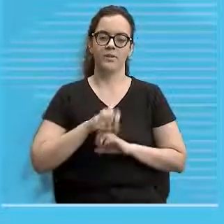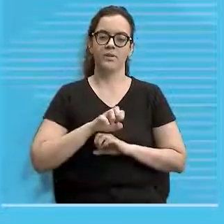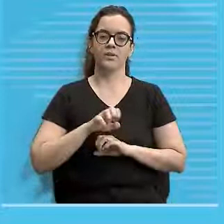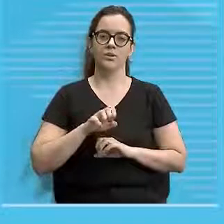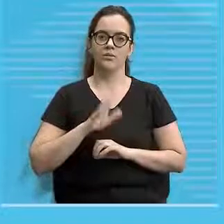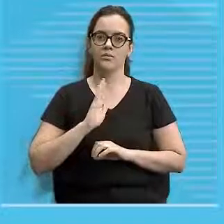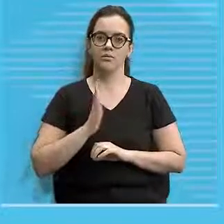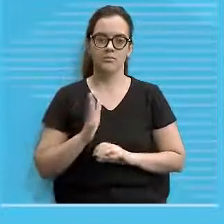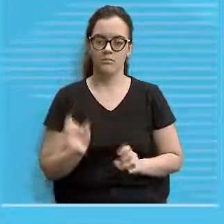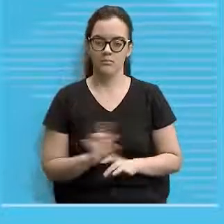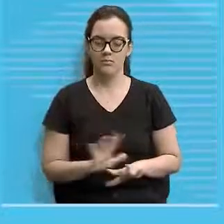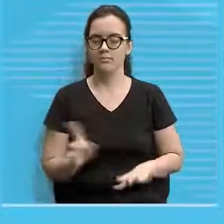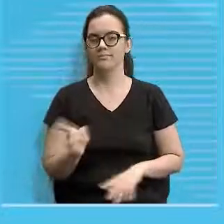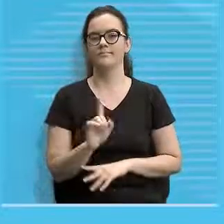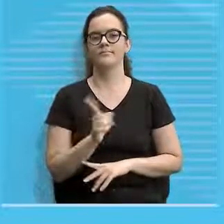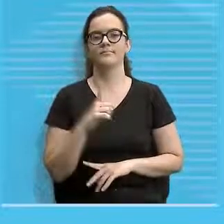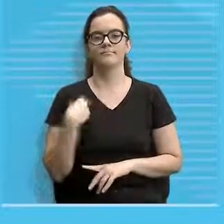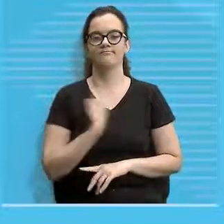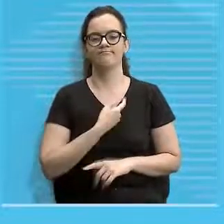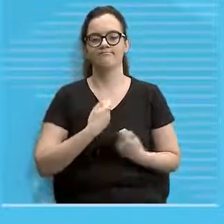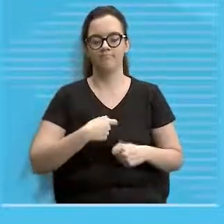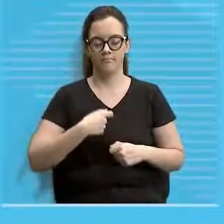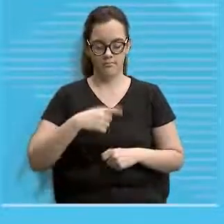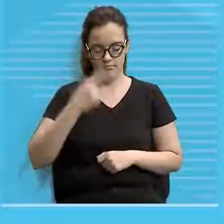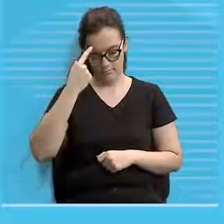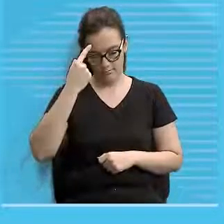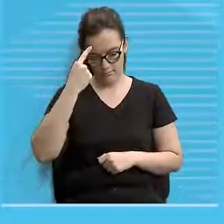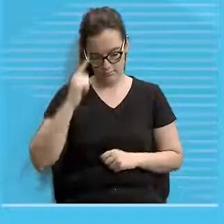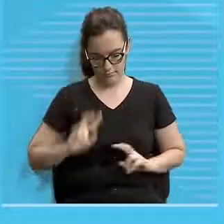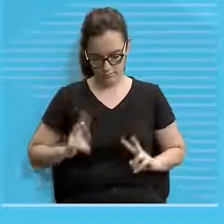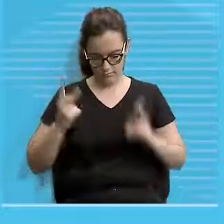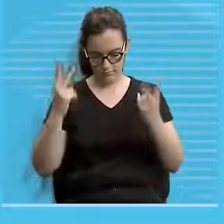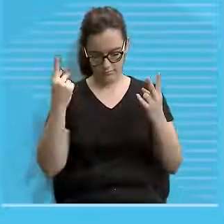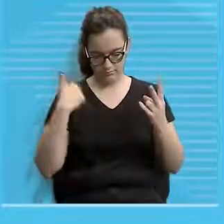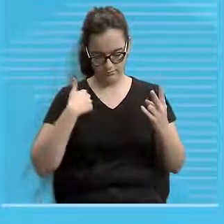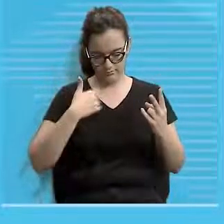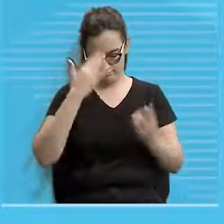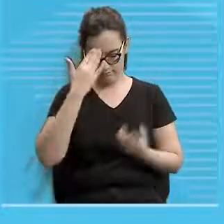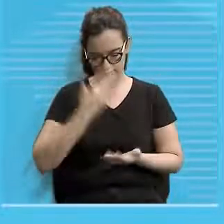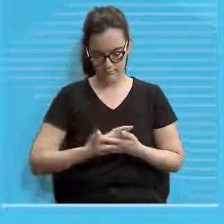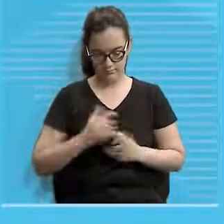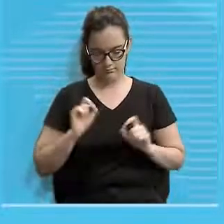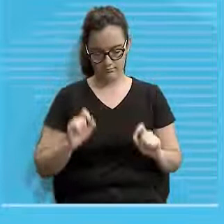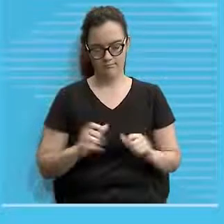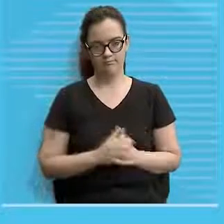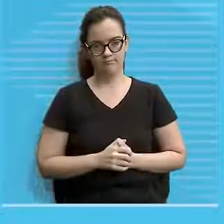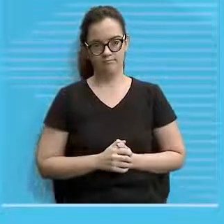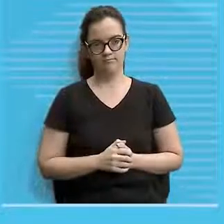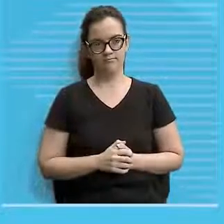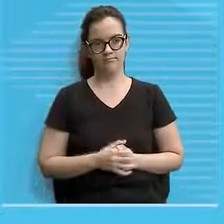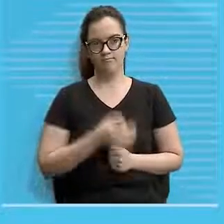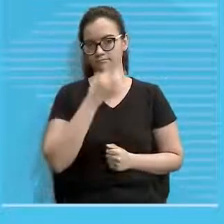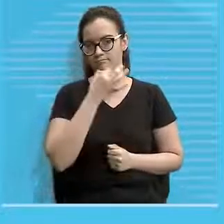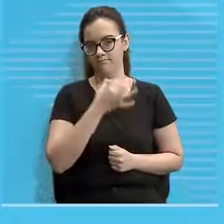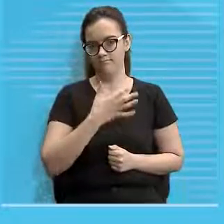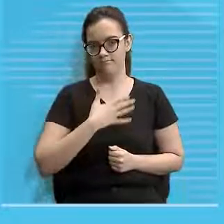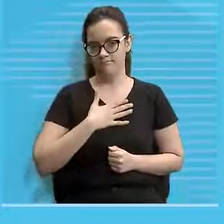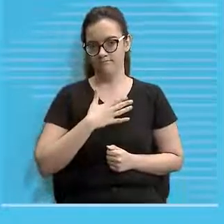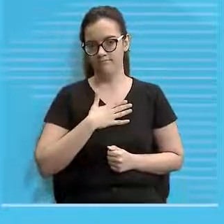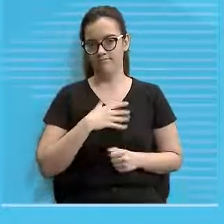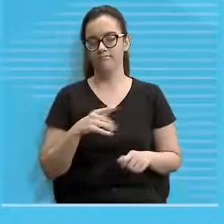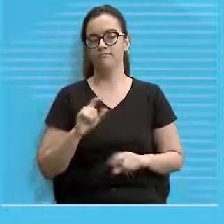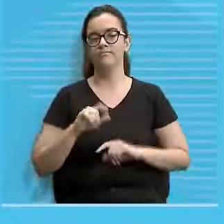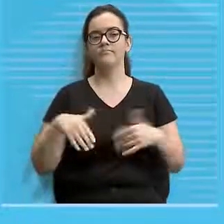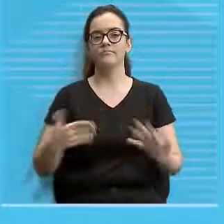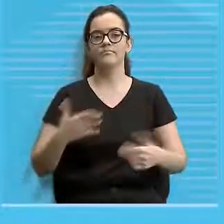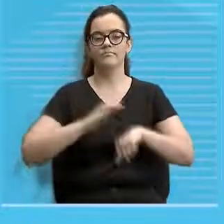valores que eu acredito. Quando a gente tem uma opinião própria, a gente também desenvolve a nossa